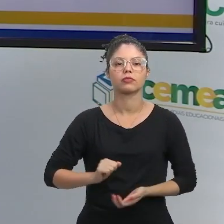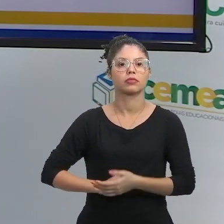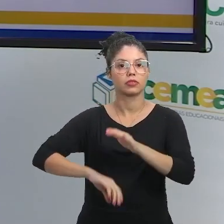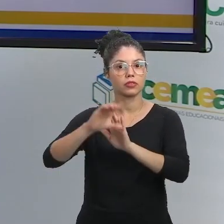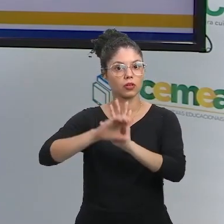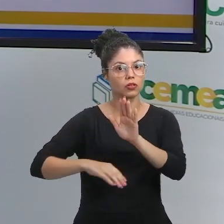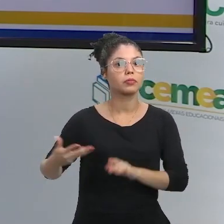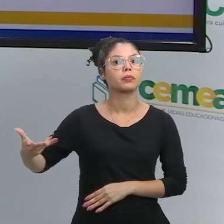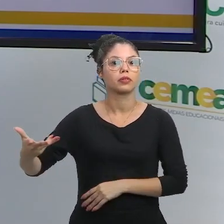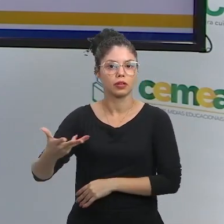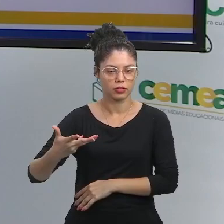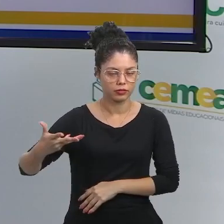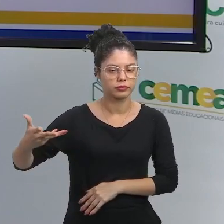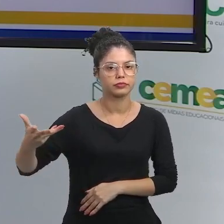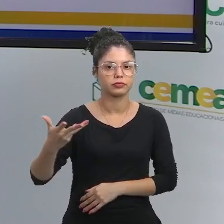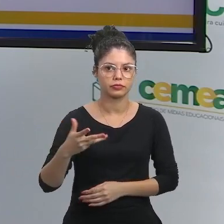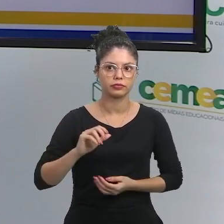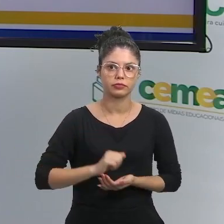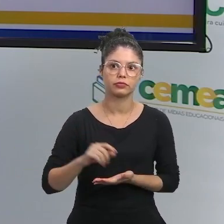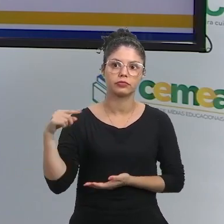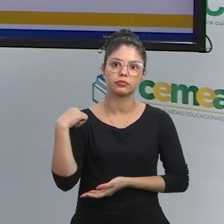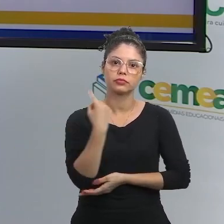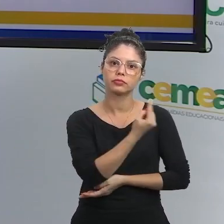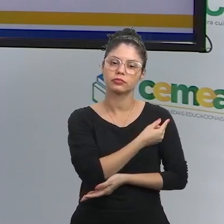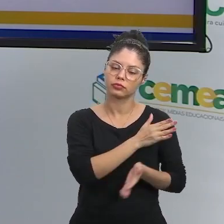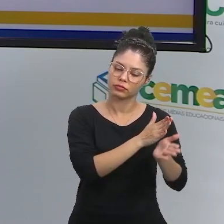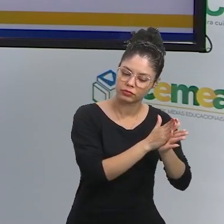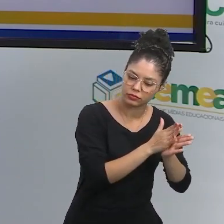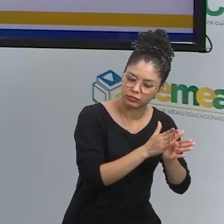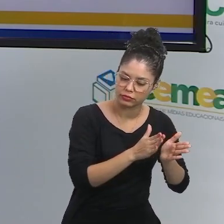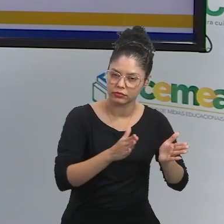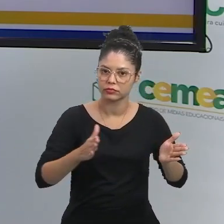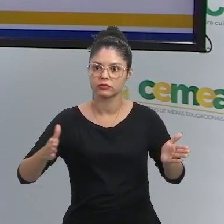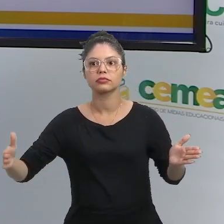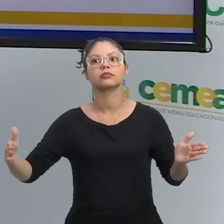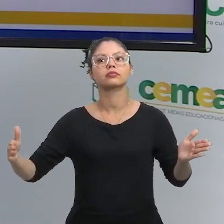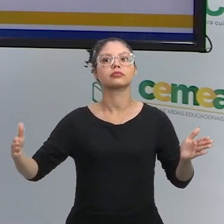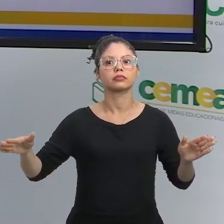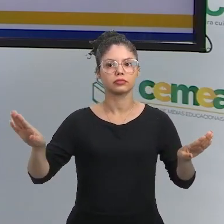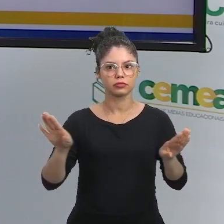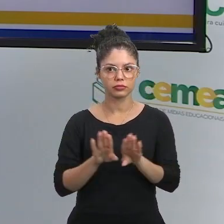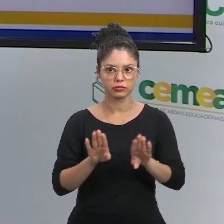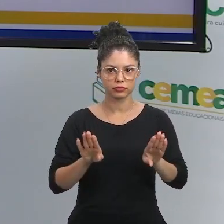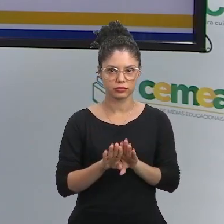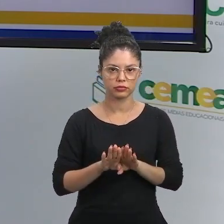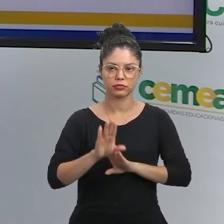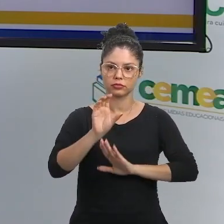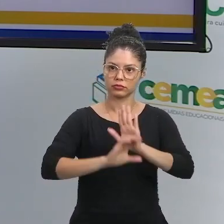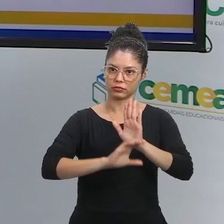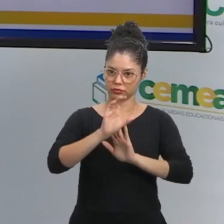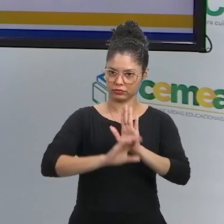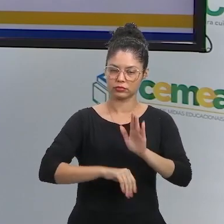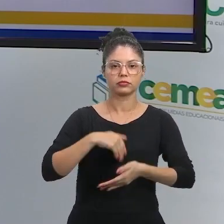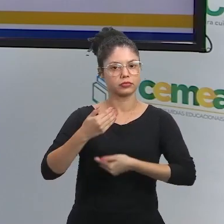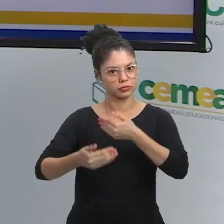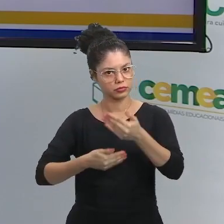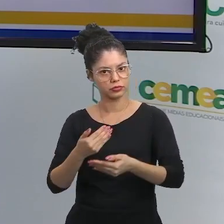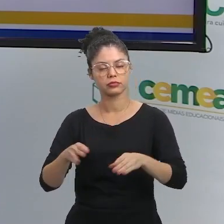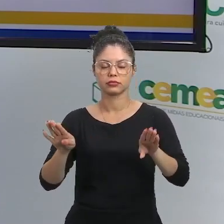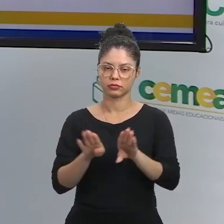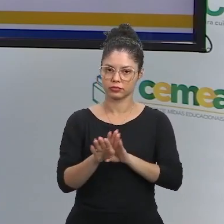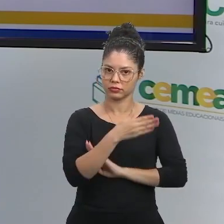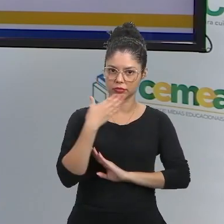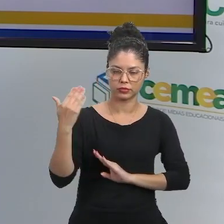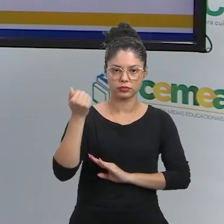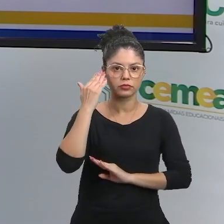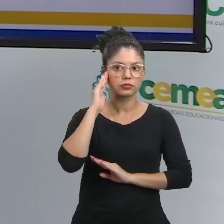conteúdos básicos, para que nós, à medida que as aulas vão evoluindo, também os conceitos vão evoluindo e vocês vão entendendo